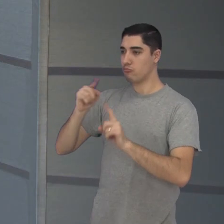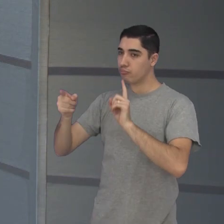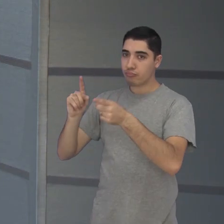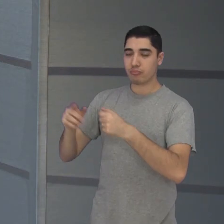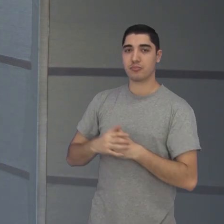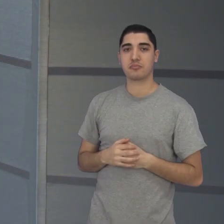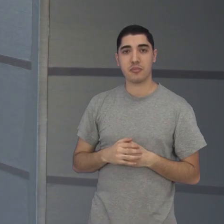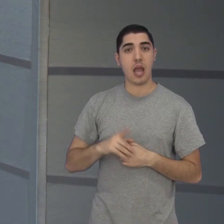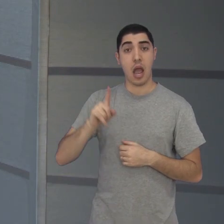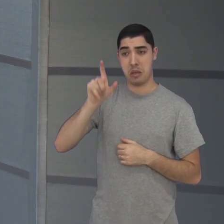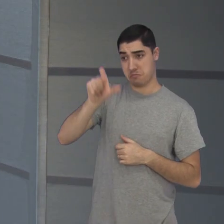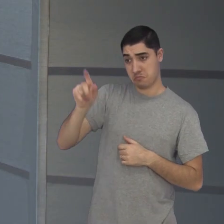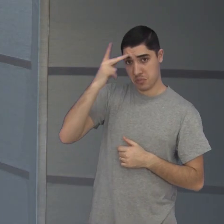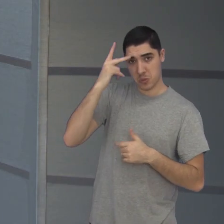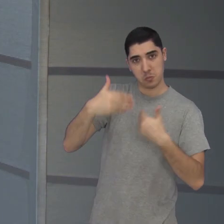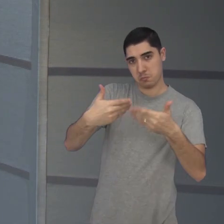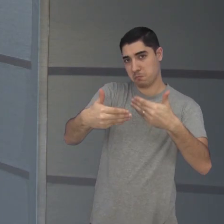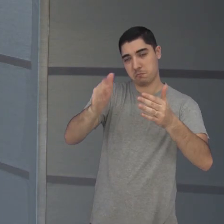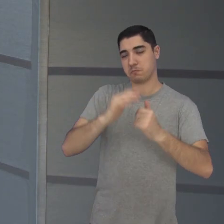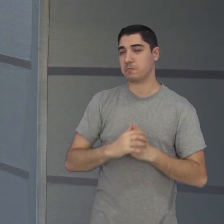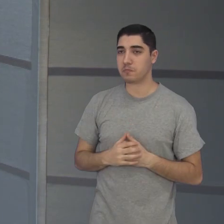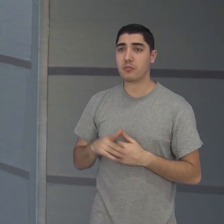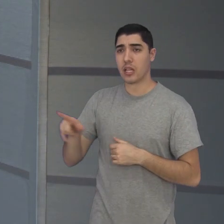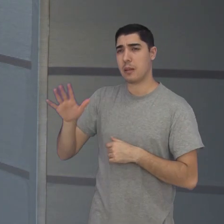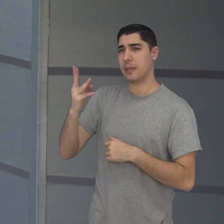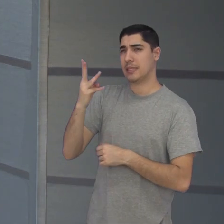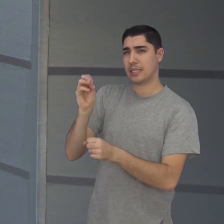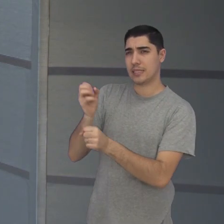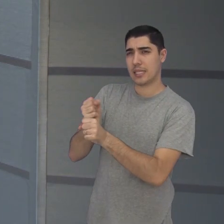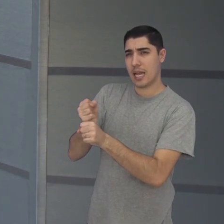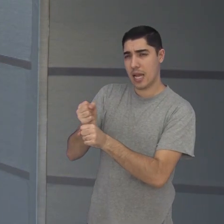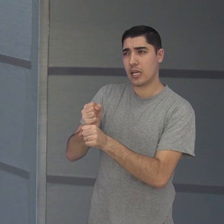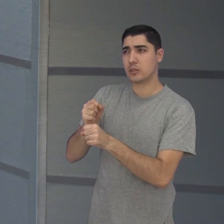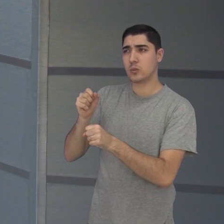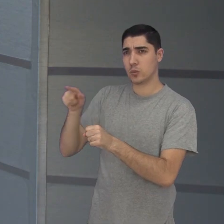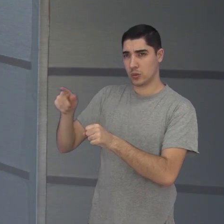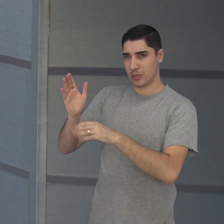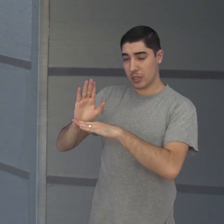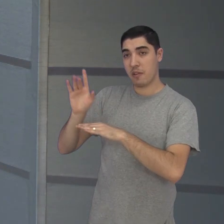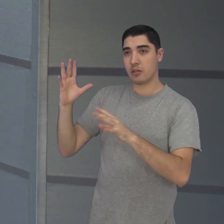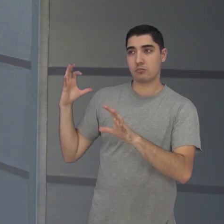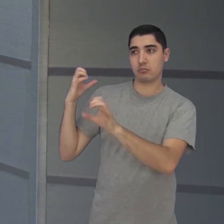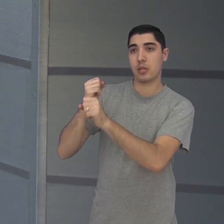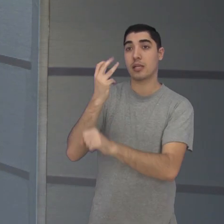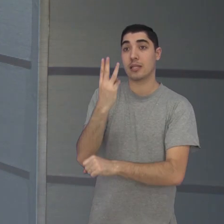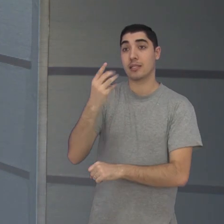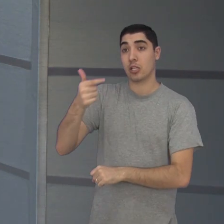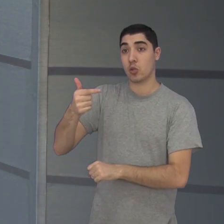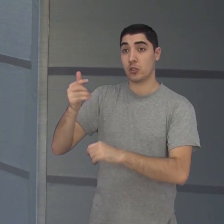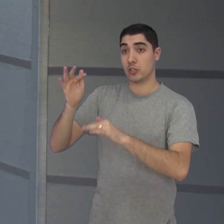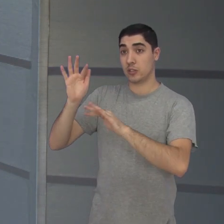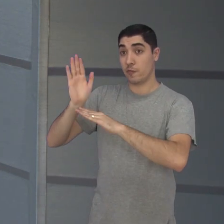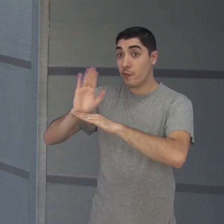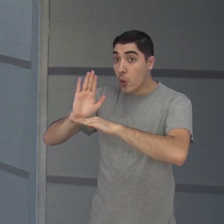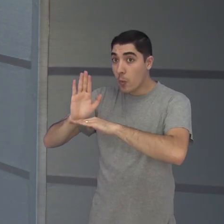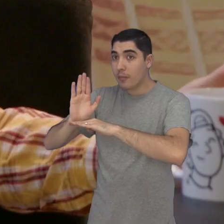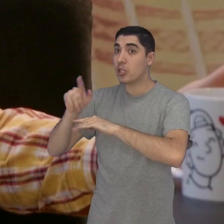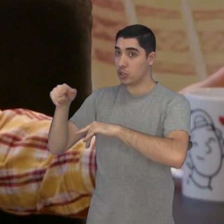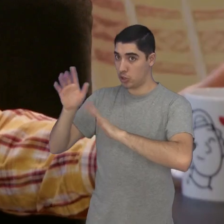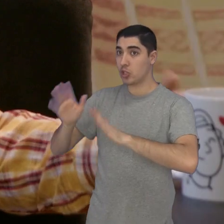fez o que ele fez. Ao longo de 30 anos no cinema, fez 32 filmes. Só que